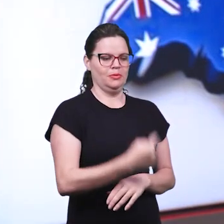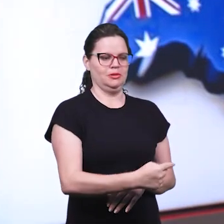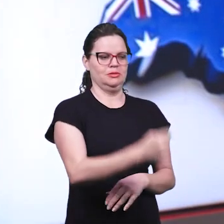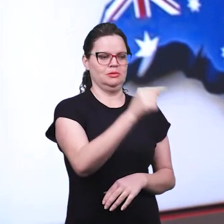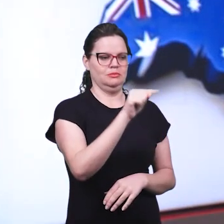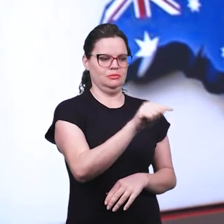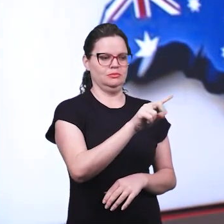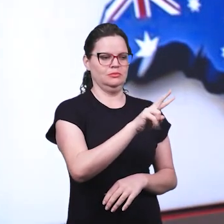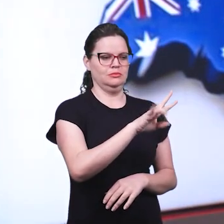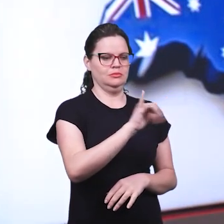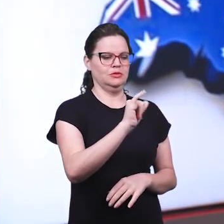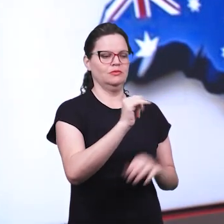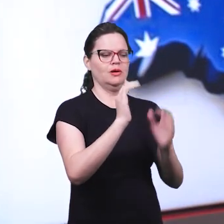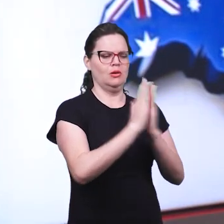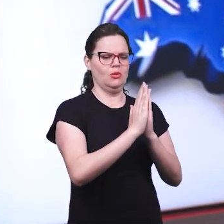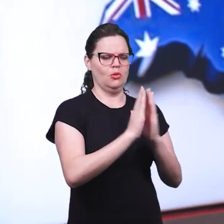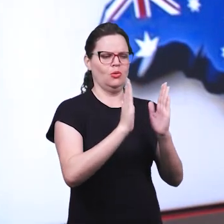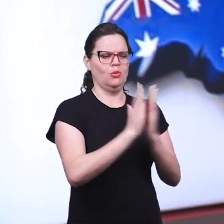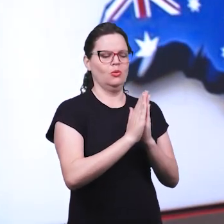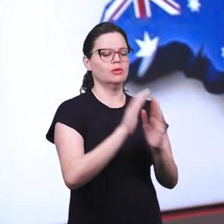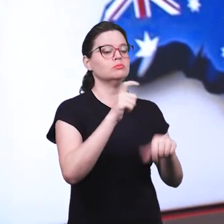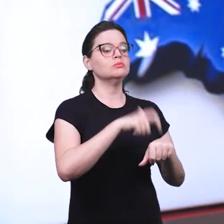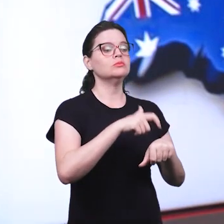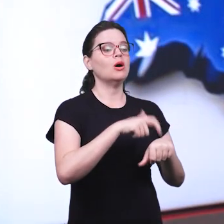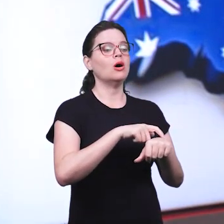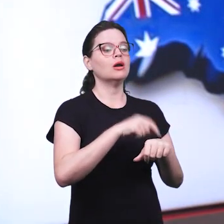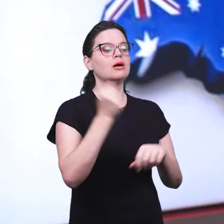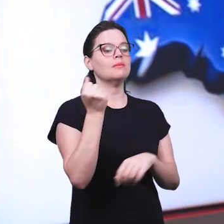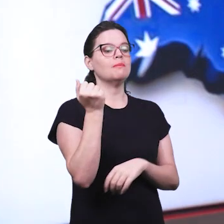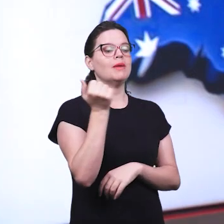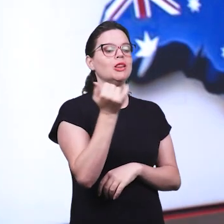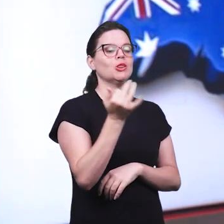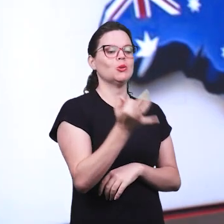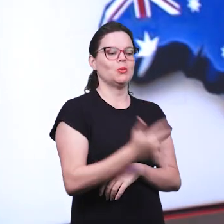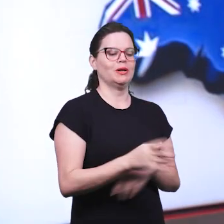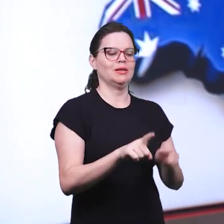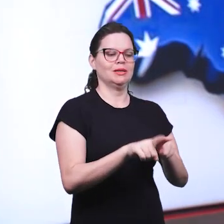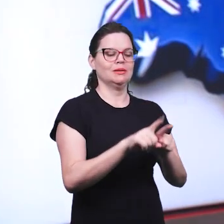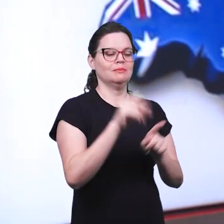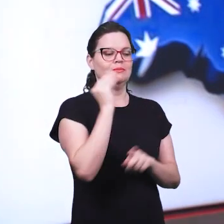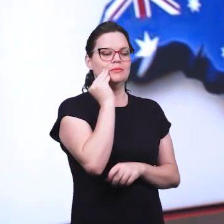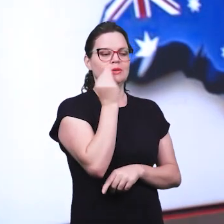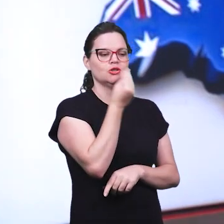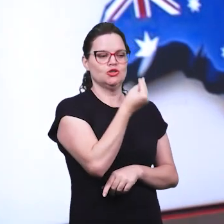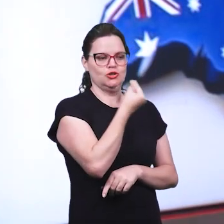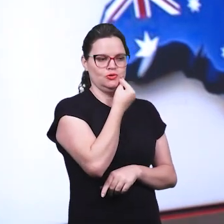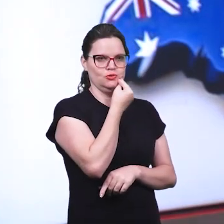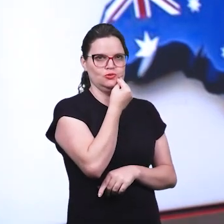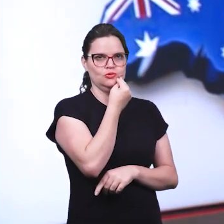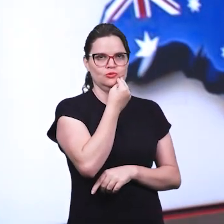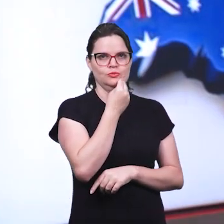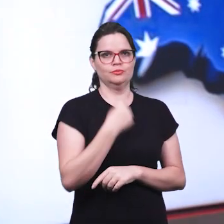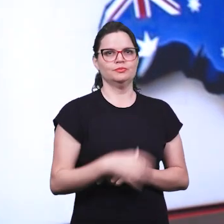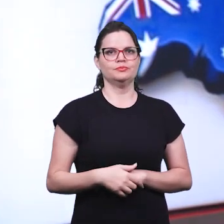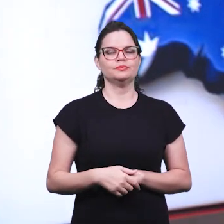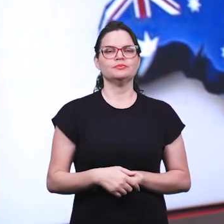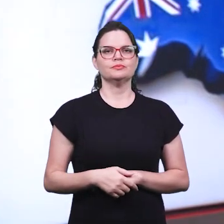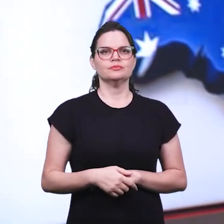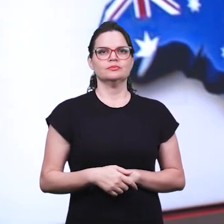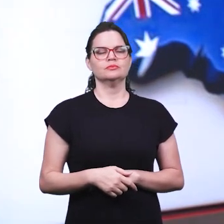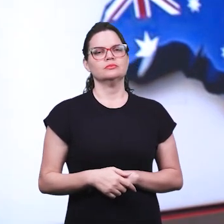semana me buscando nas madrugadas e jejuando parte do dia, como costumamos